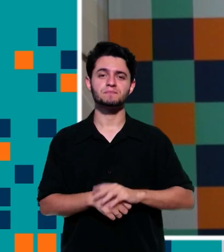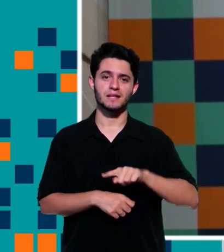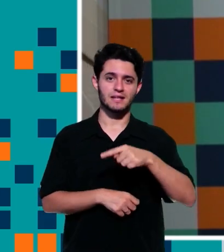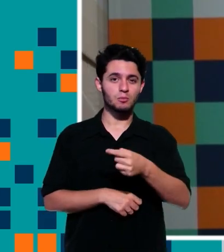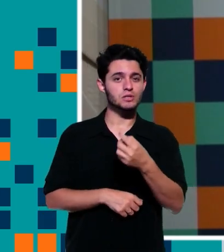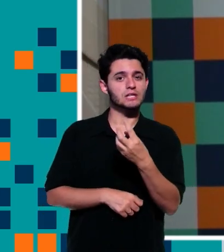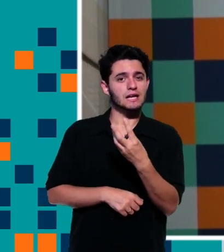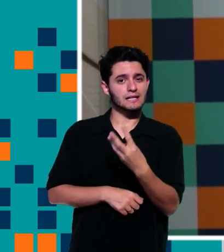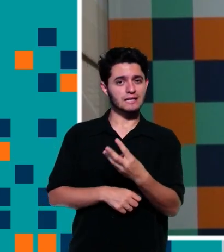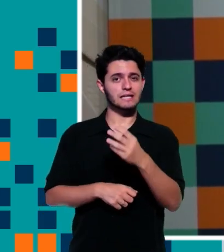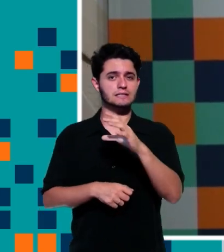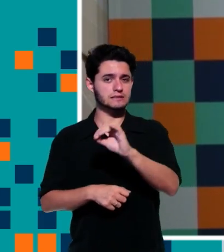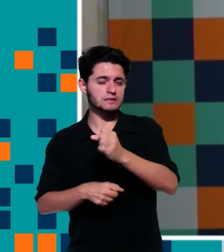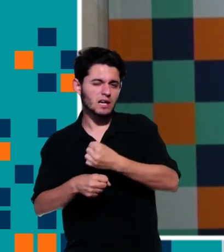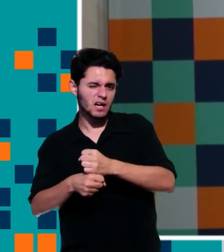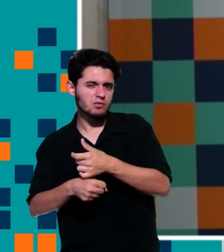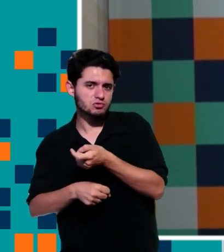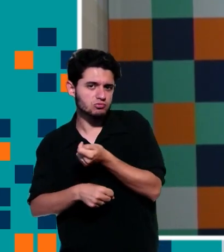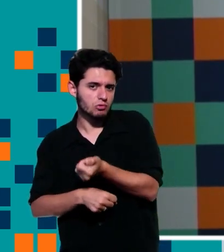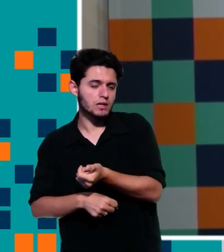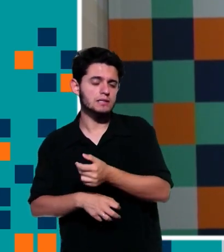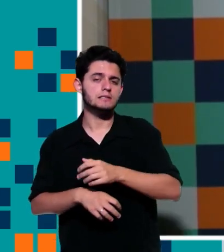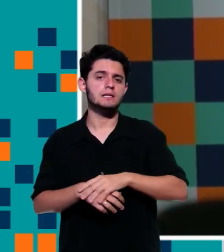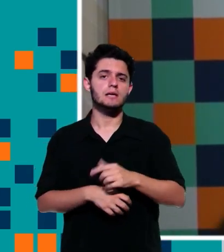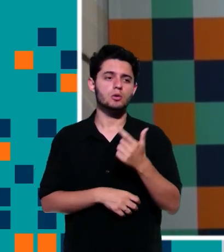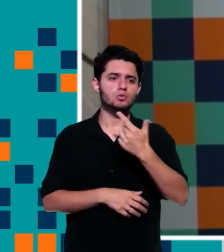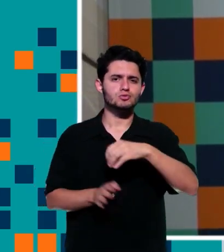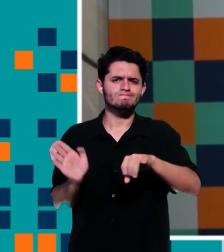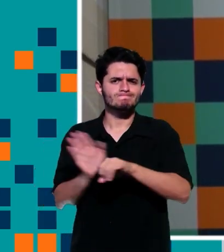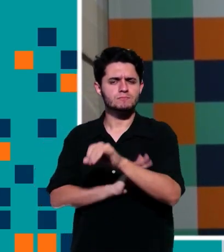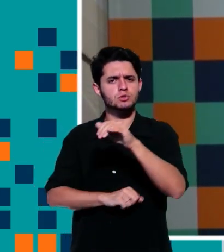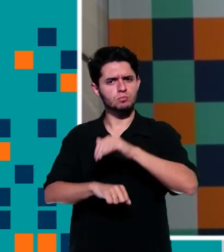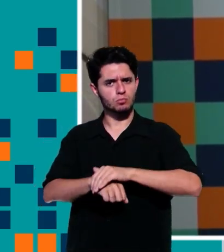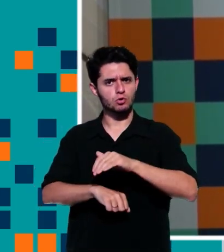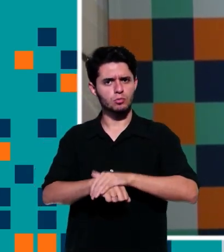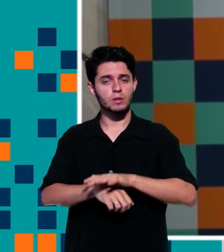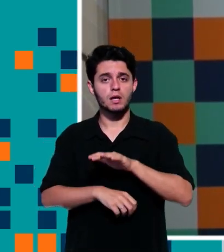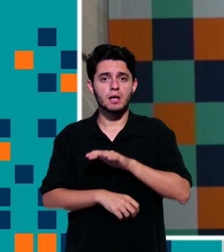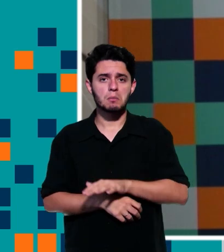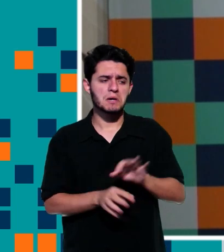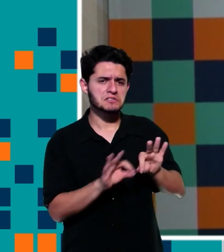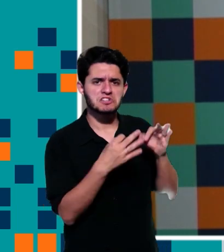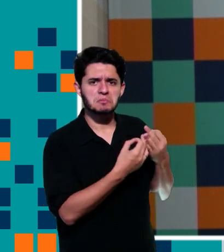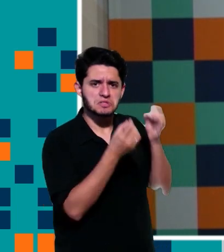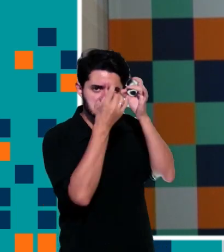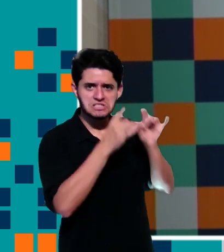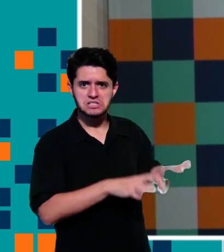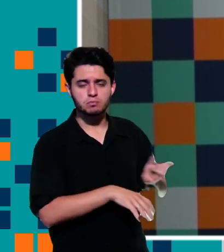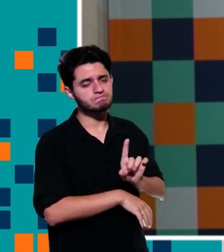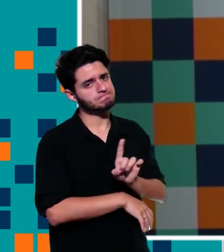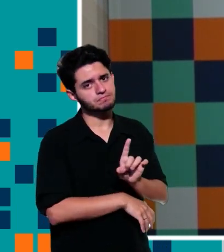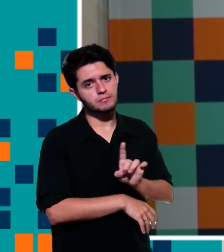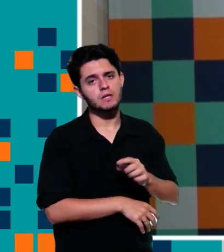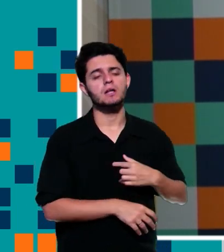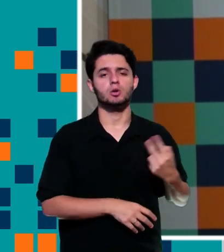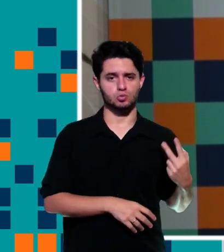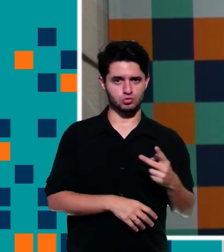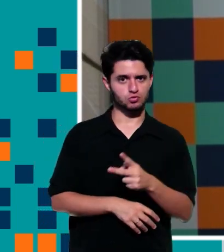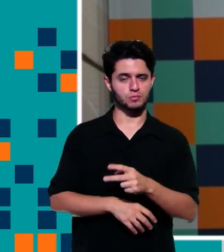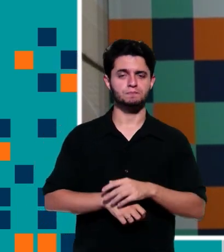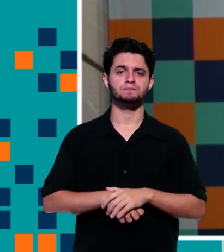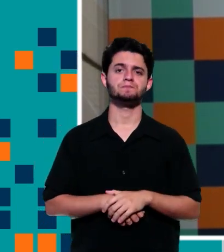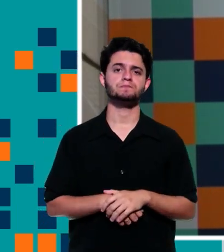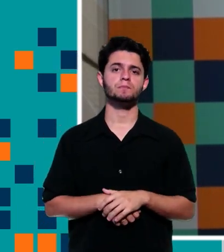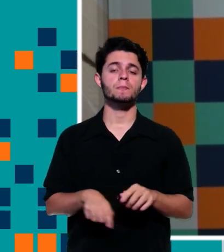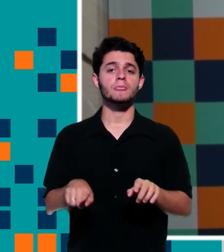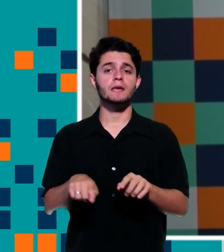uma identidade própria, sem abandonar as influências familiares. Fundador da Bernardes Arquitetura, com sedes no Rio